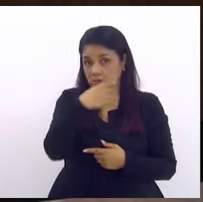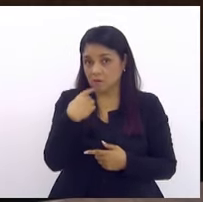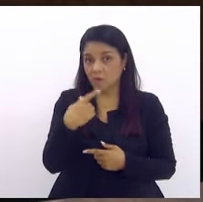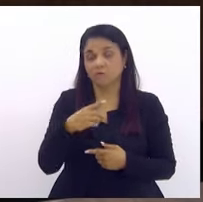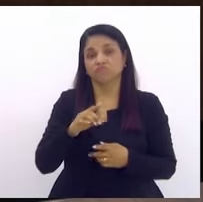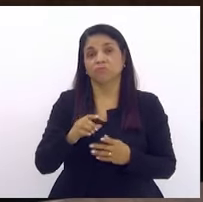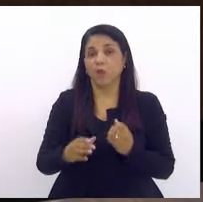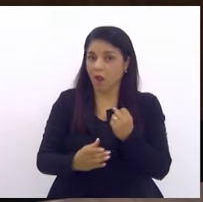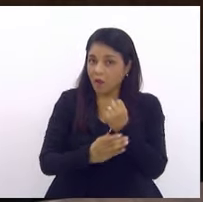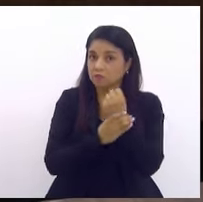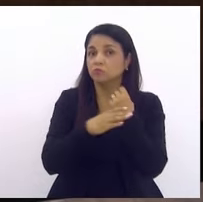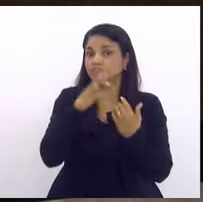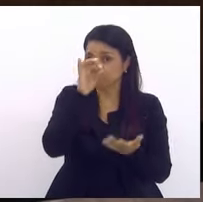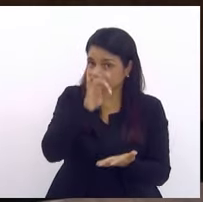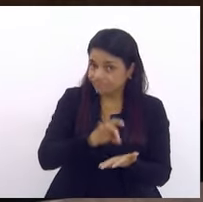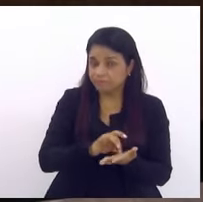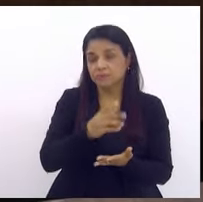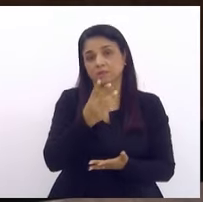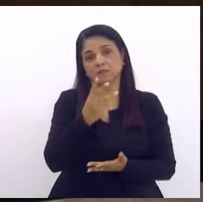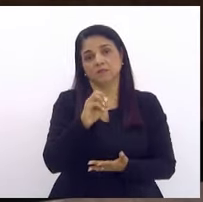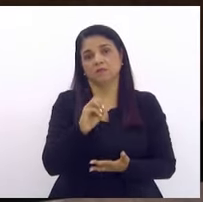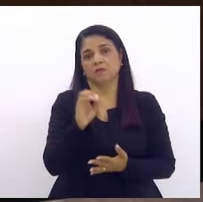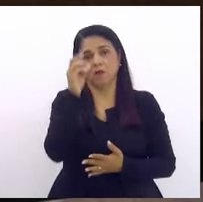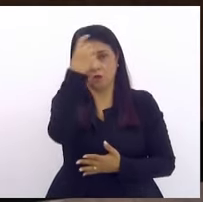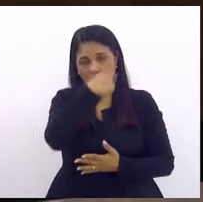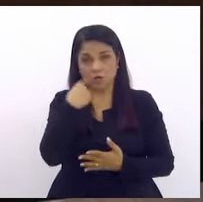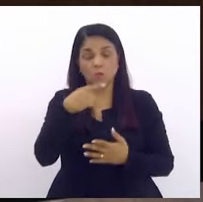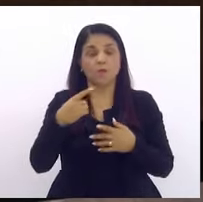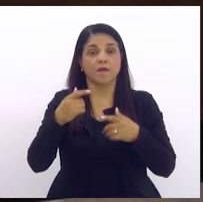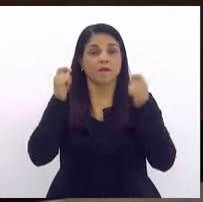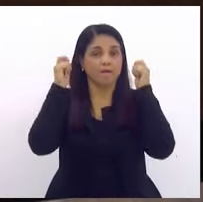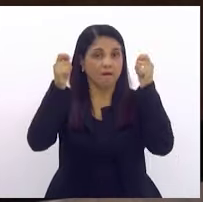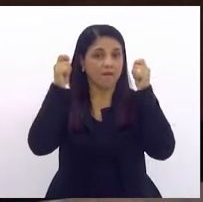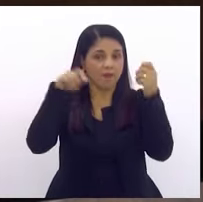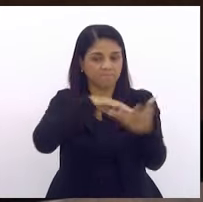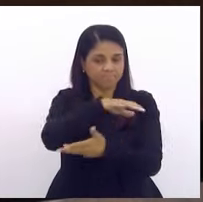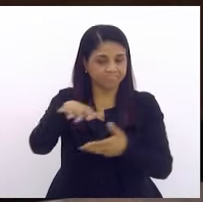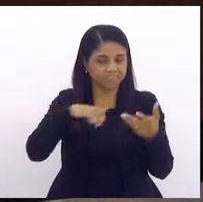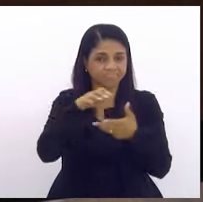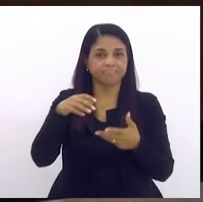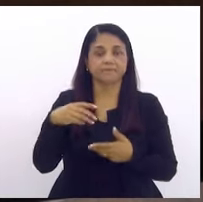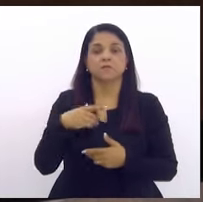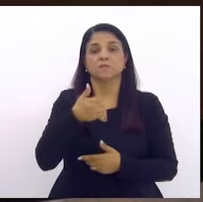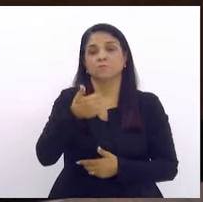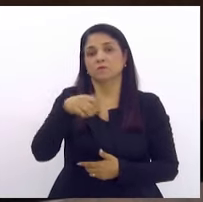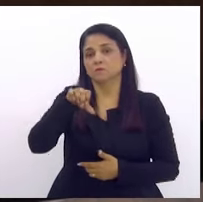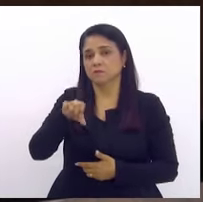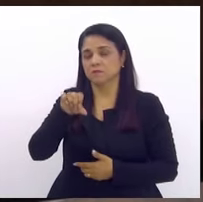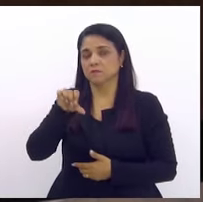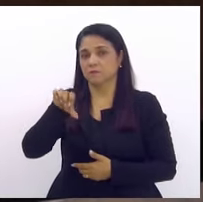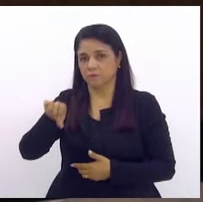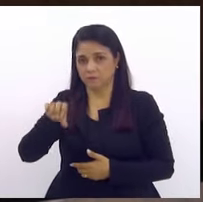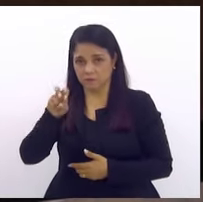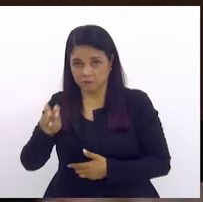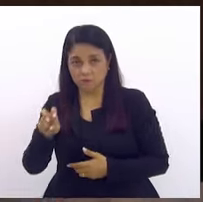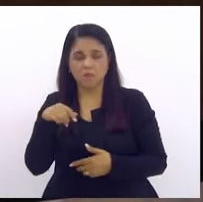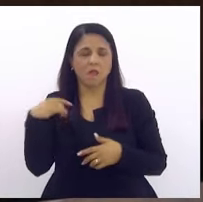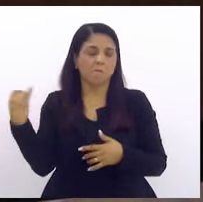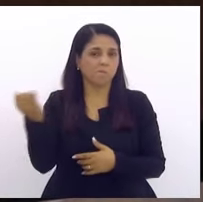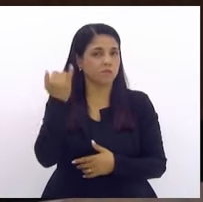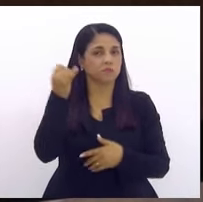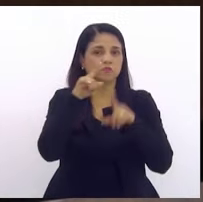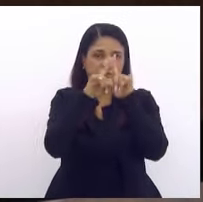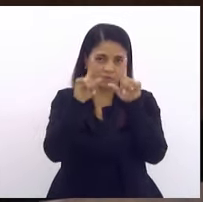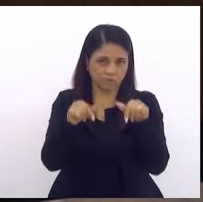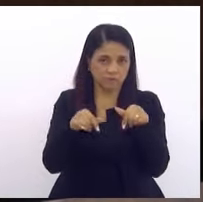trabalho através de uma greve realizada em 1995. Então, é importantíssimo para esses funcionários que a gente venha a